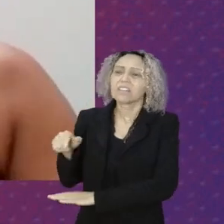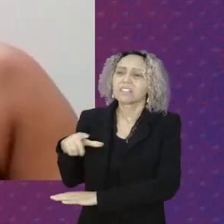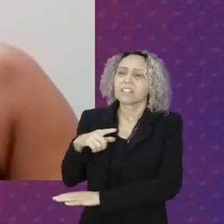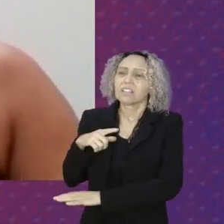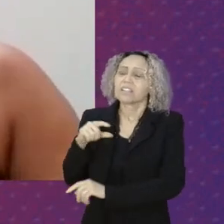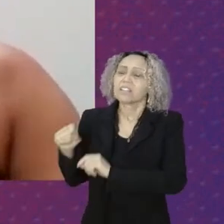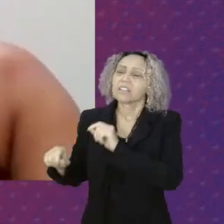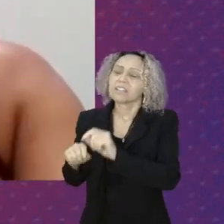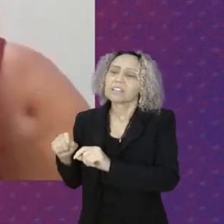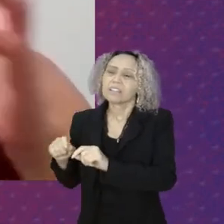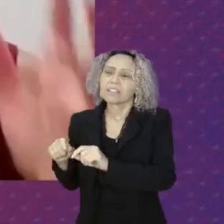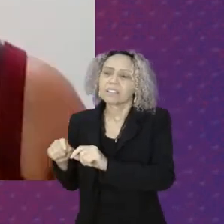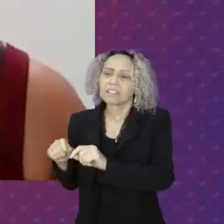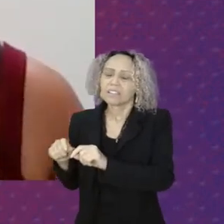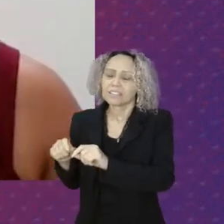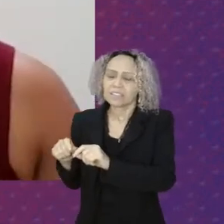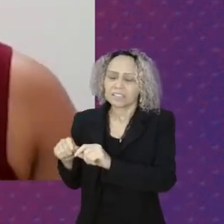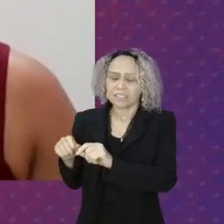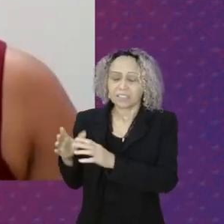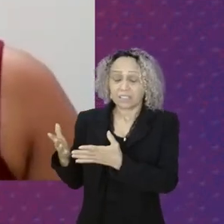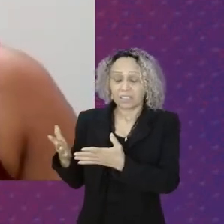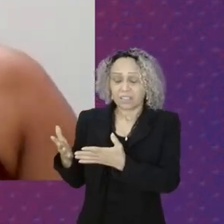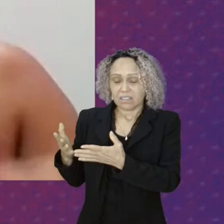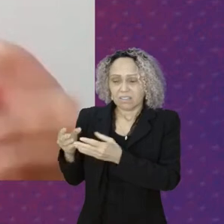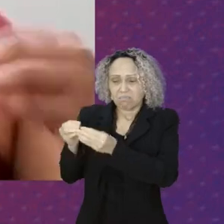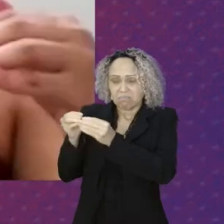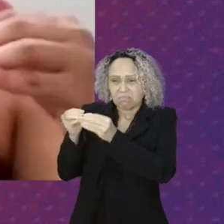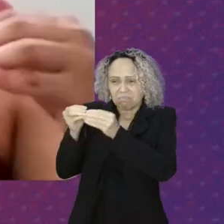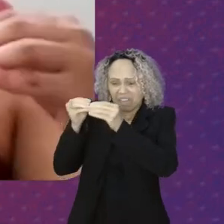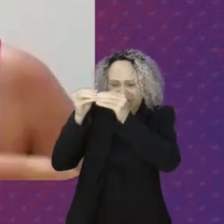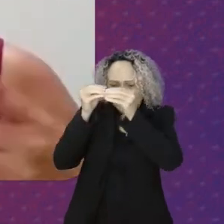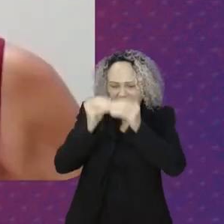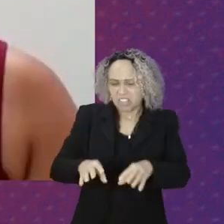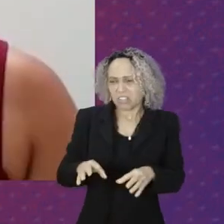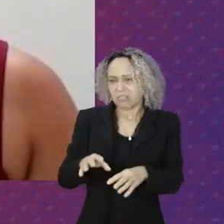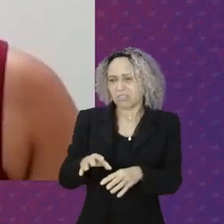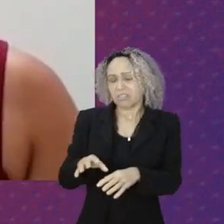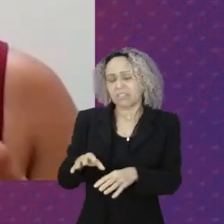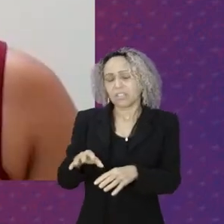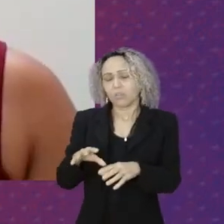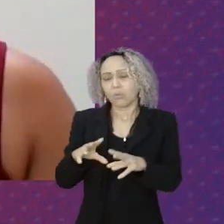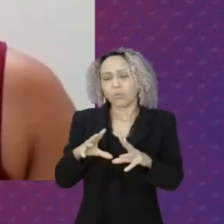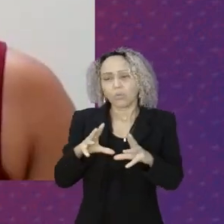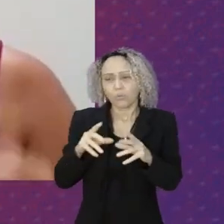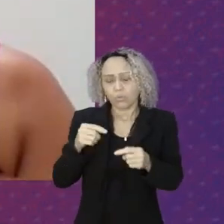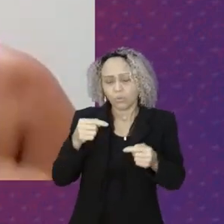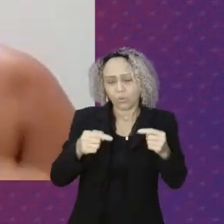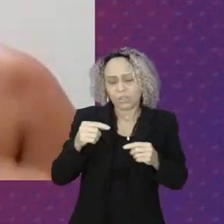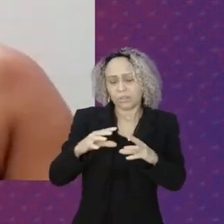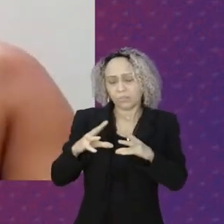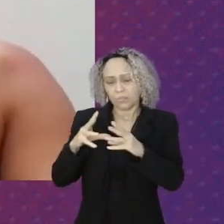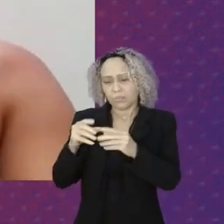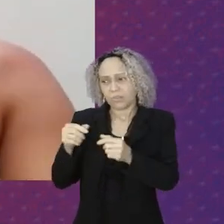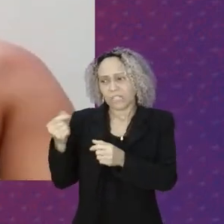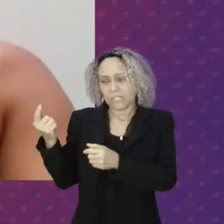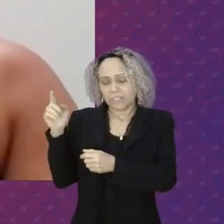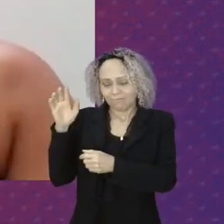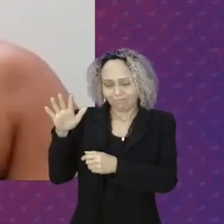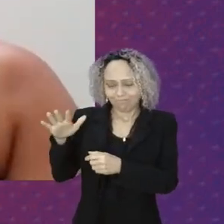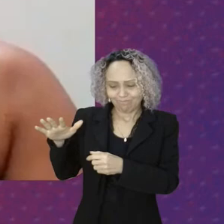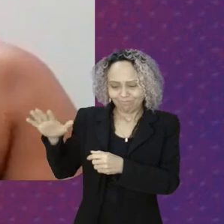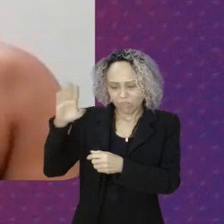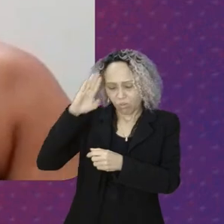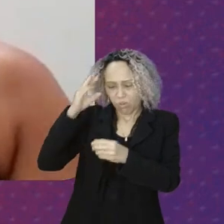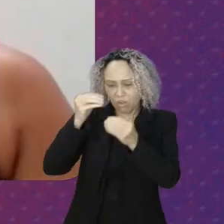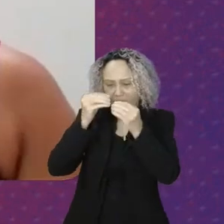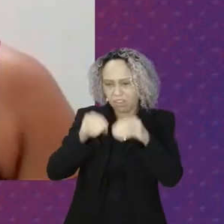à violência contra a mulher e de enfrentamento à violência. Mais de 90% do orçamento das políticas de enfrentamento